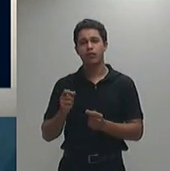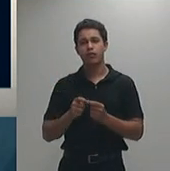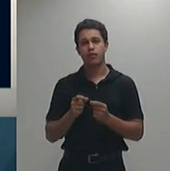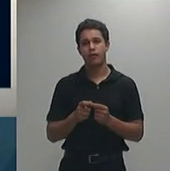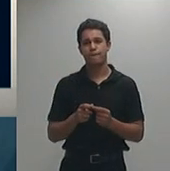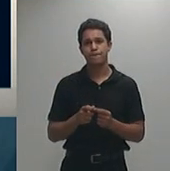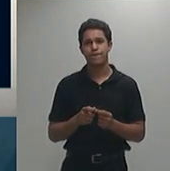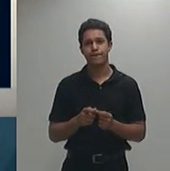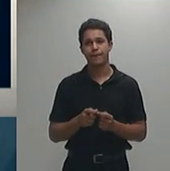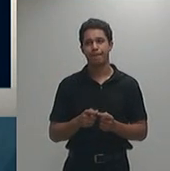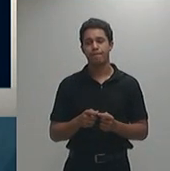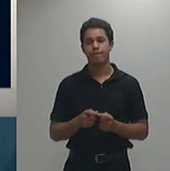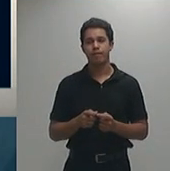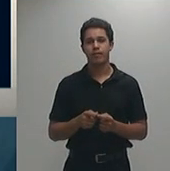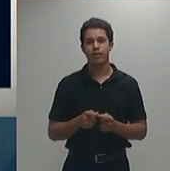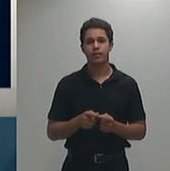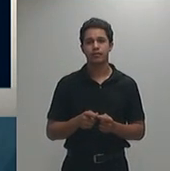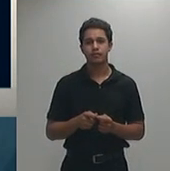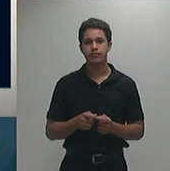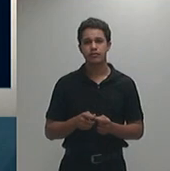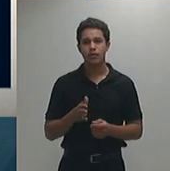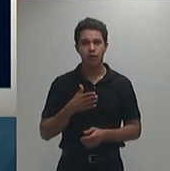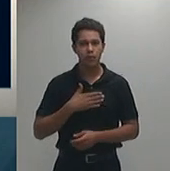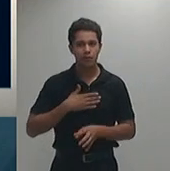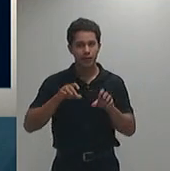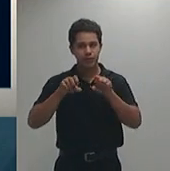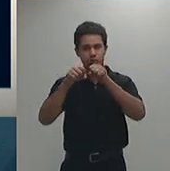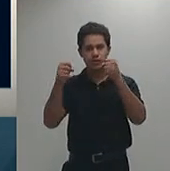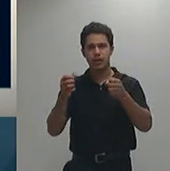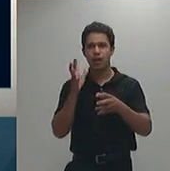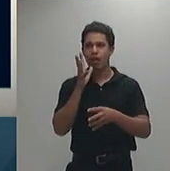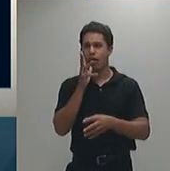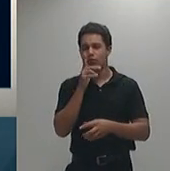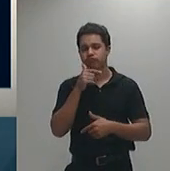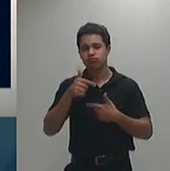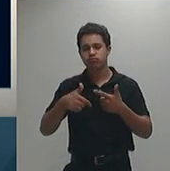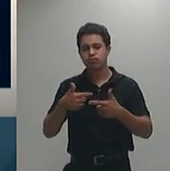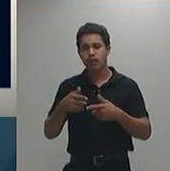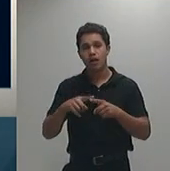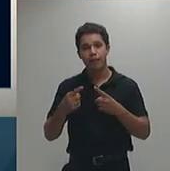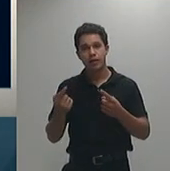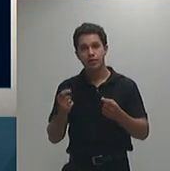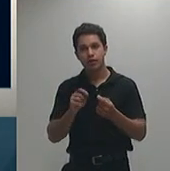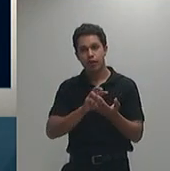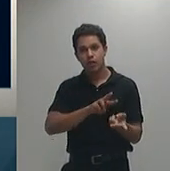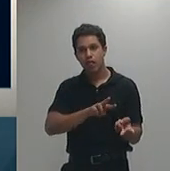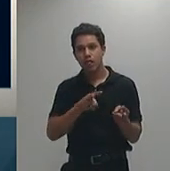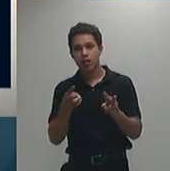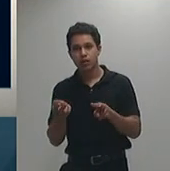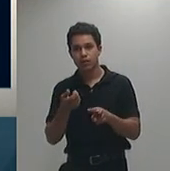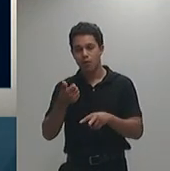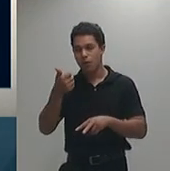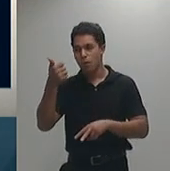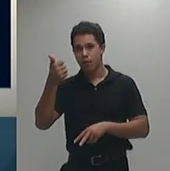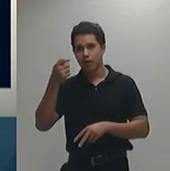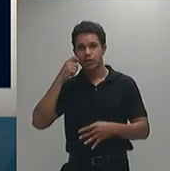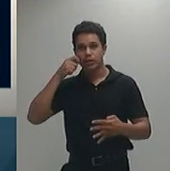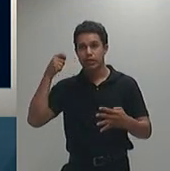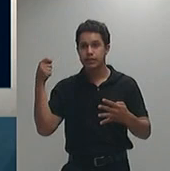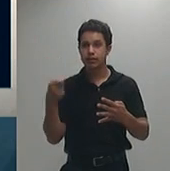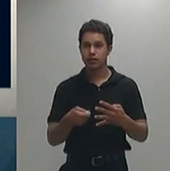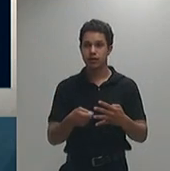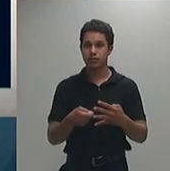meu e o meu sistema tá um pouco dentro mas ele transcreve uma parte da sentença